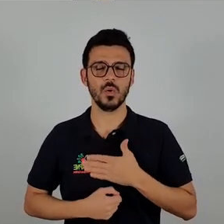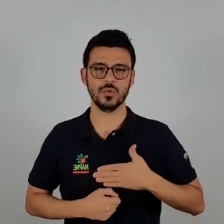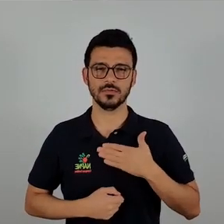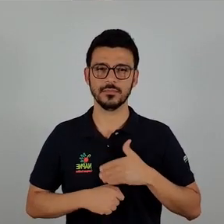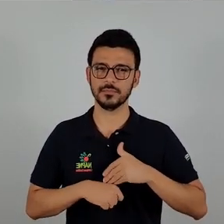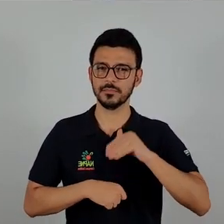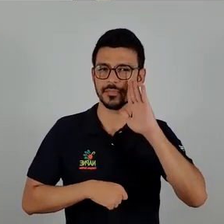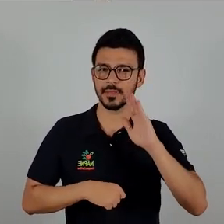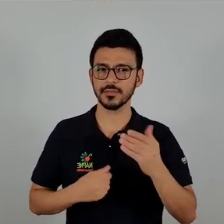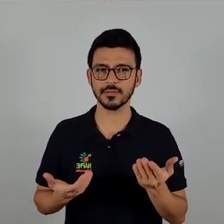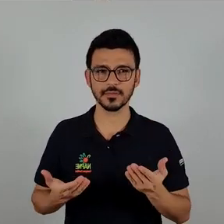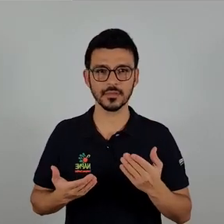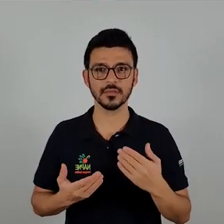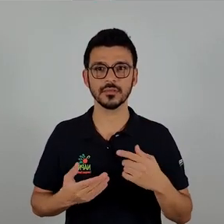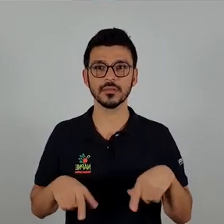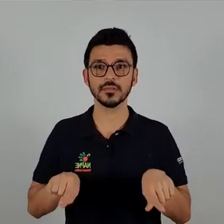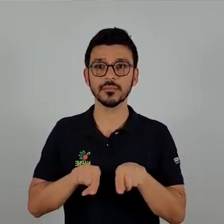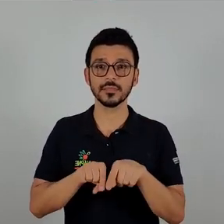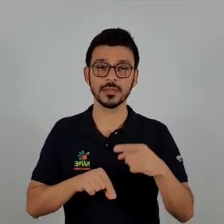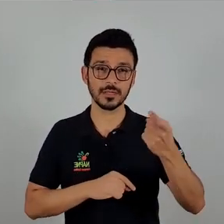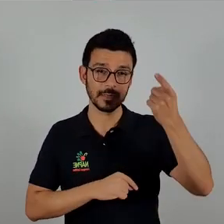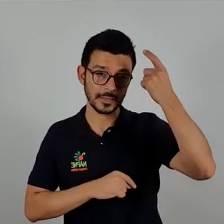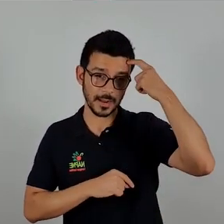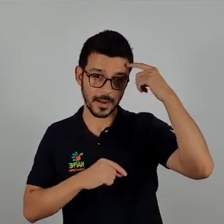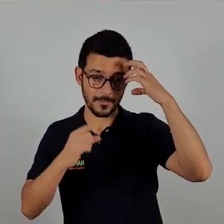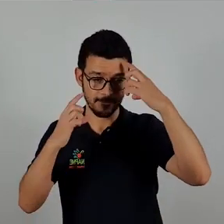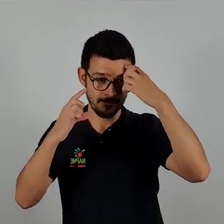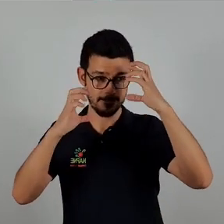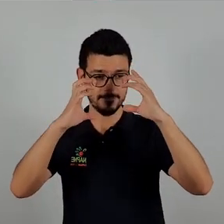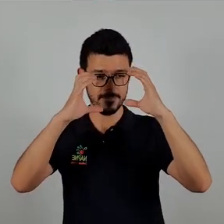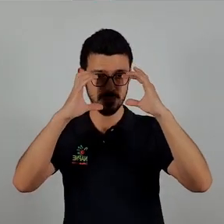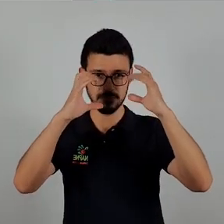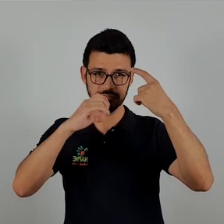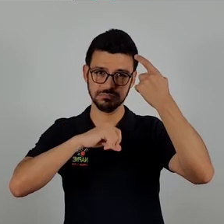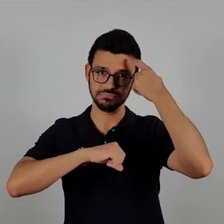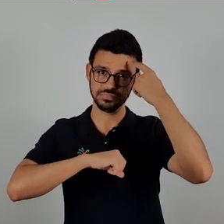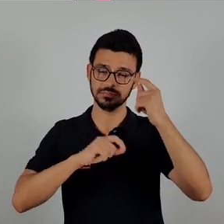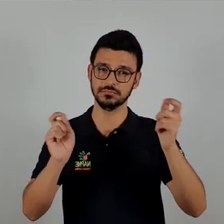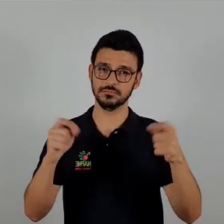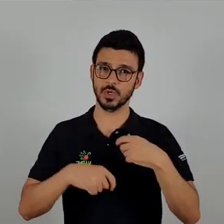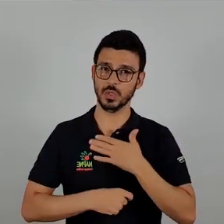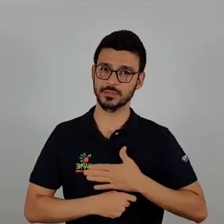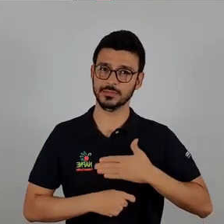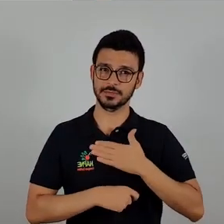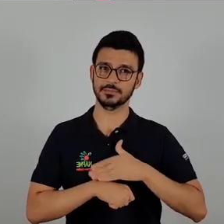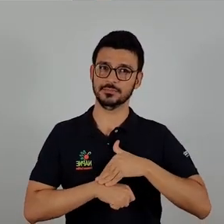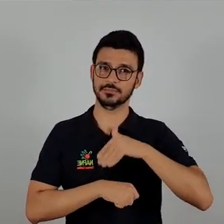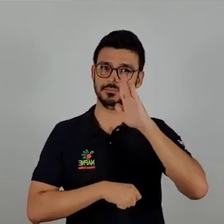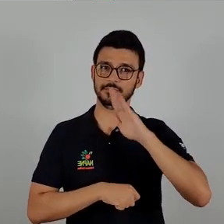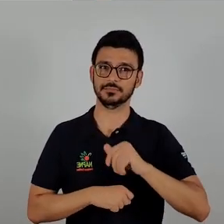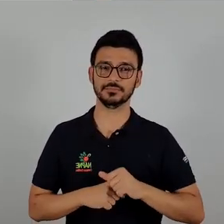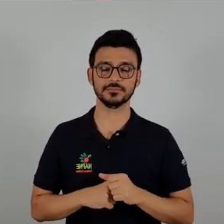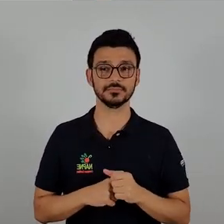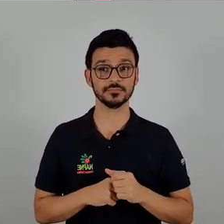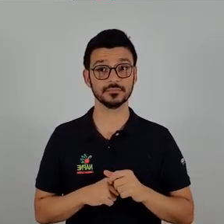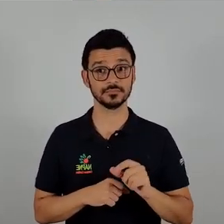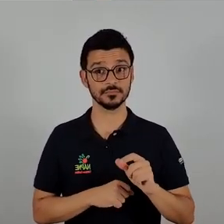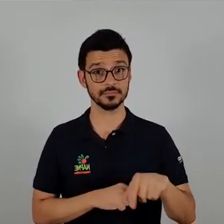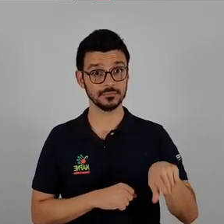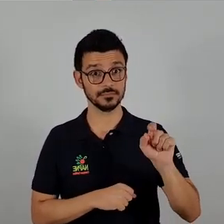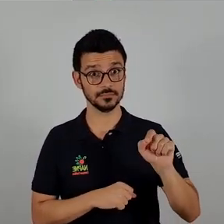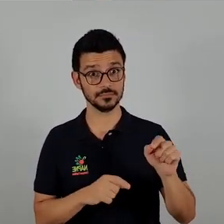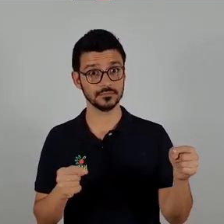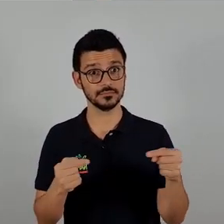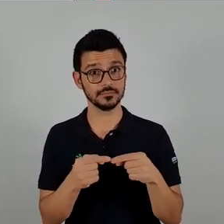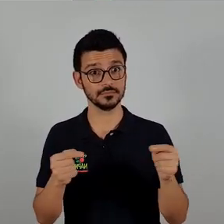padrões emocionais do paciente, porque o coração, nesta nossa visão, também abriga a nossa mente, a nossa tranquilidade, a